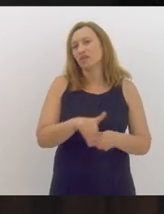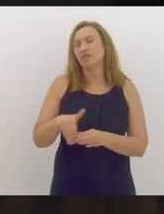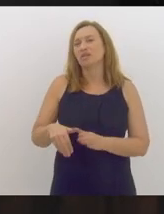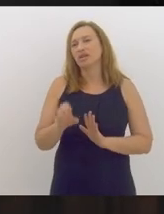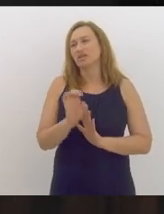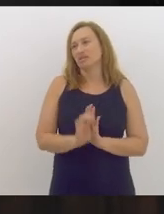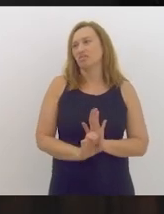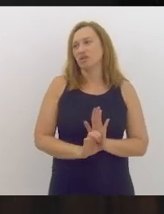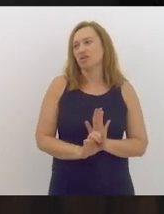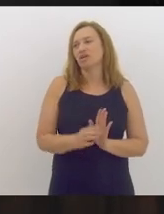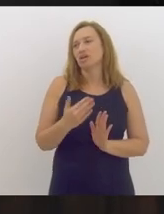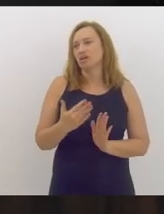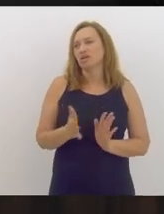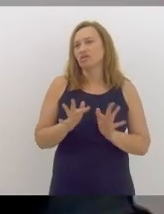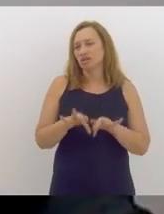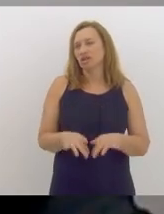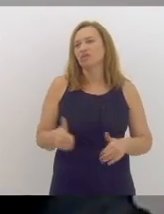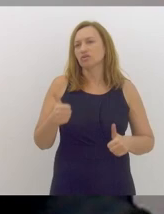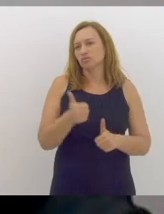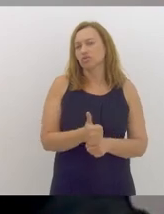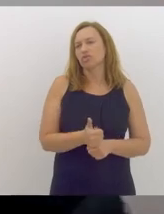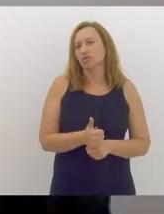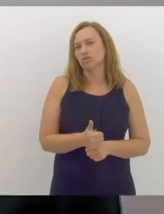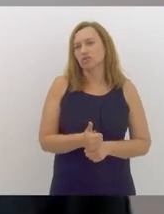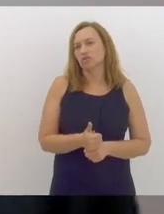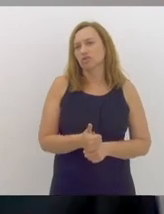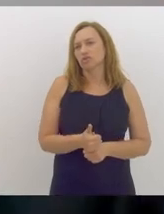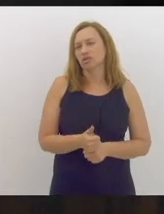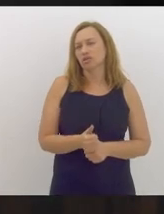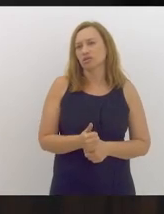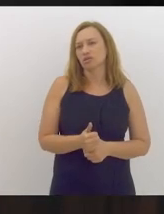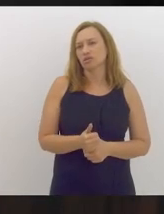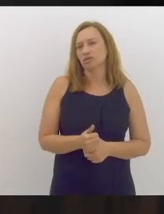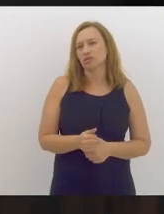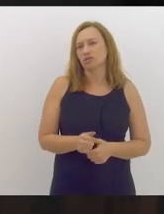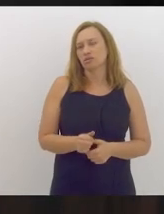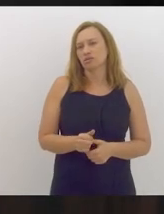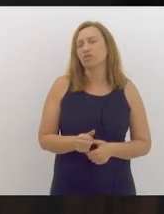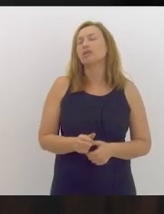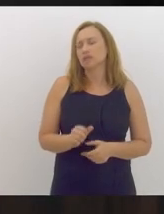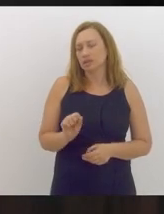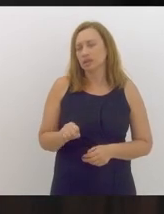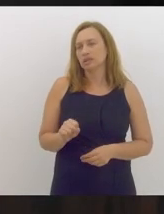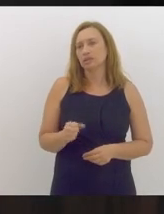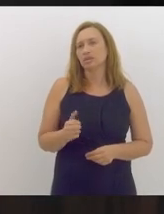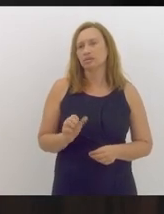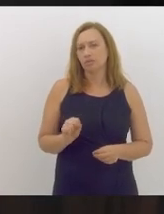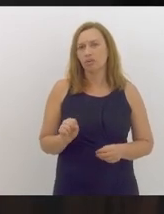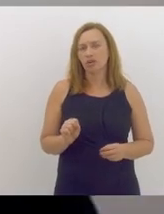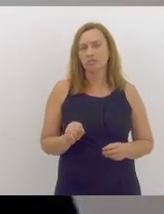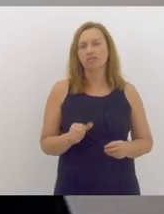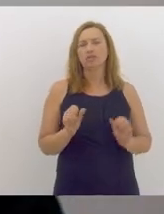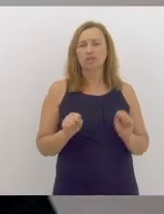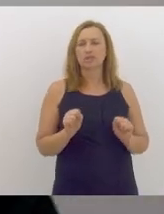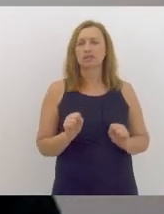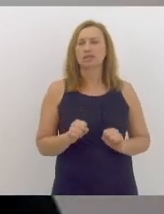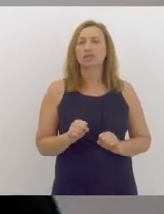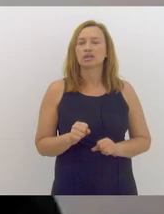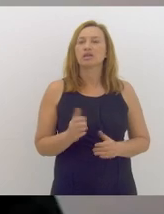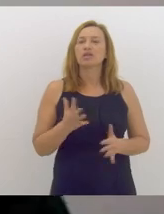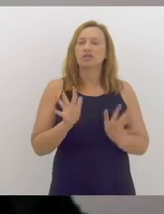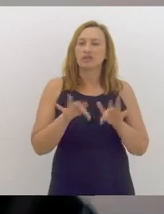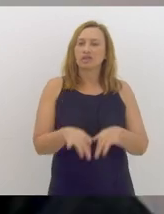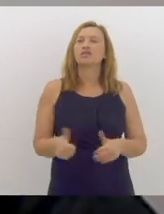emendas. Conclui para o substitutivo. Não, e aí a gente acerta a redação. Isso. Pode ser? Pode ser, então. Concluindo